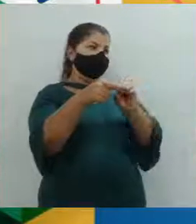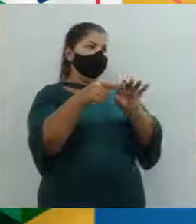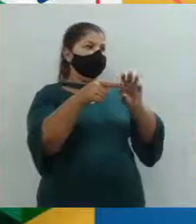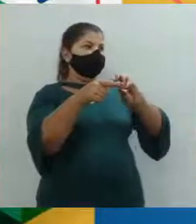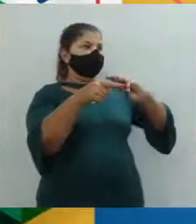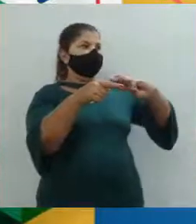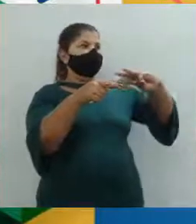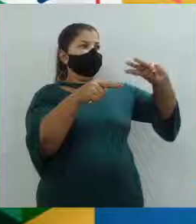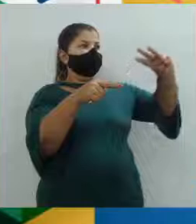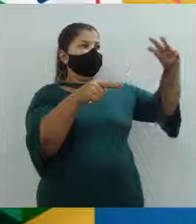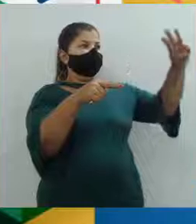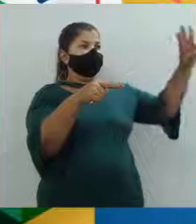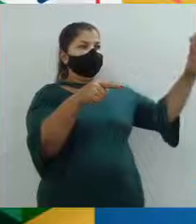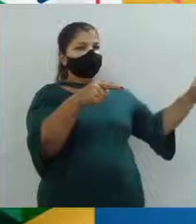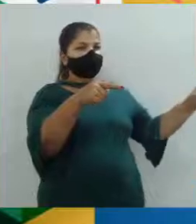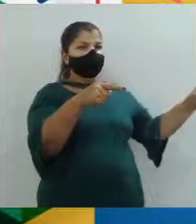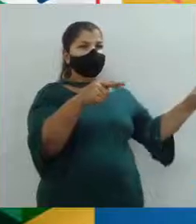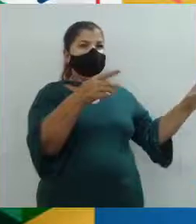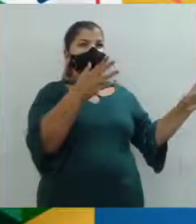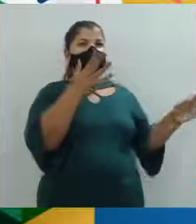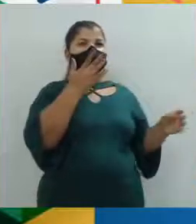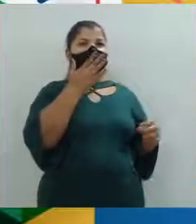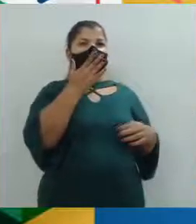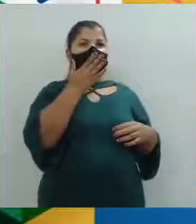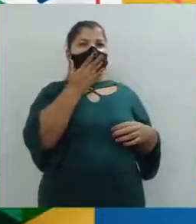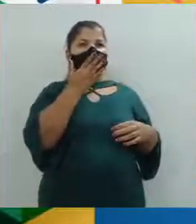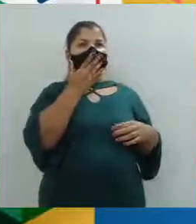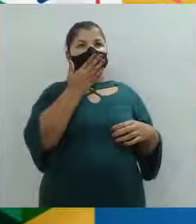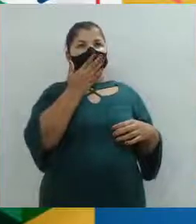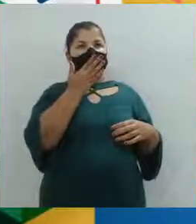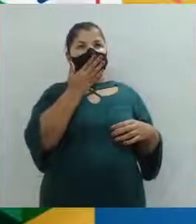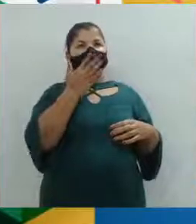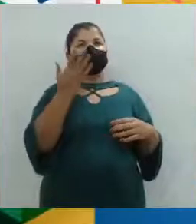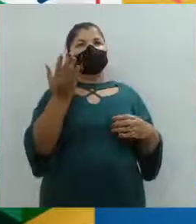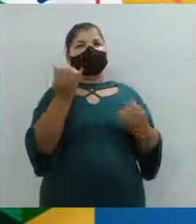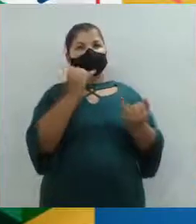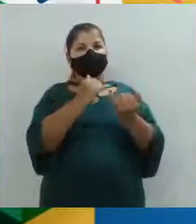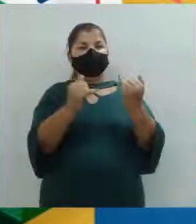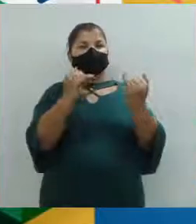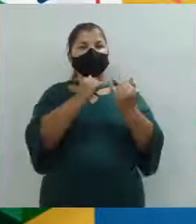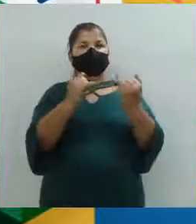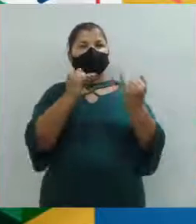fazendo a decomposição das cores. Aí a gente vê meio que um arco-íris